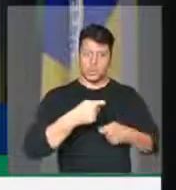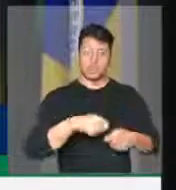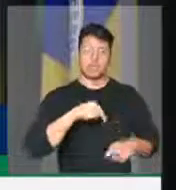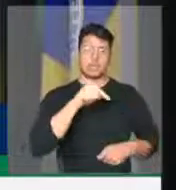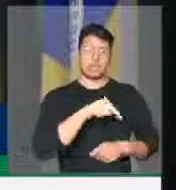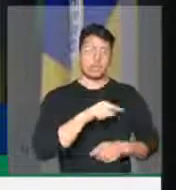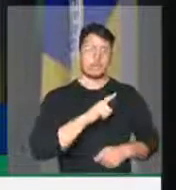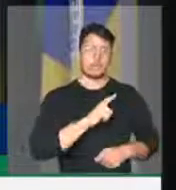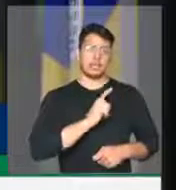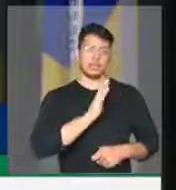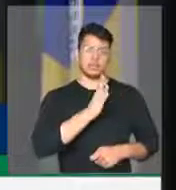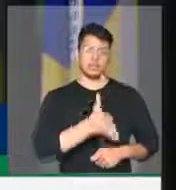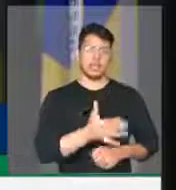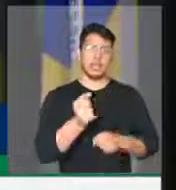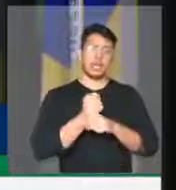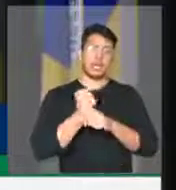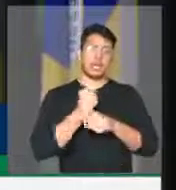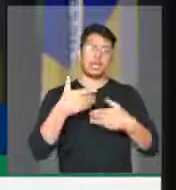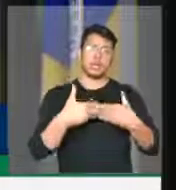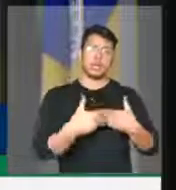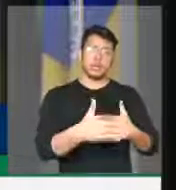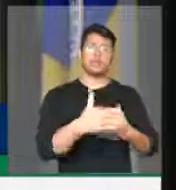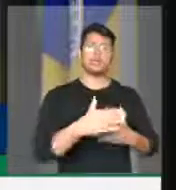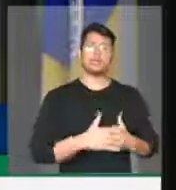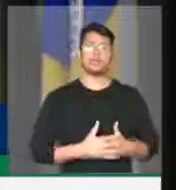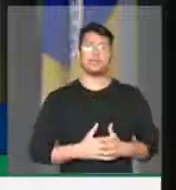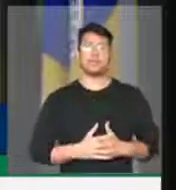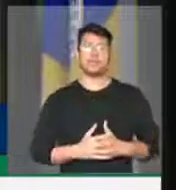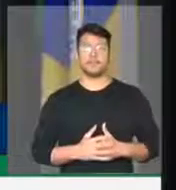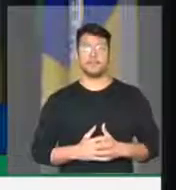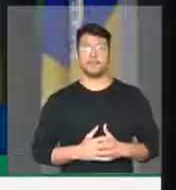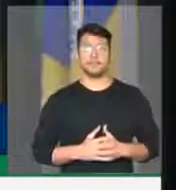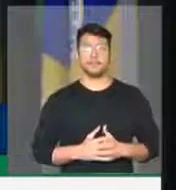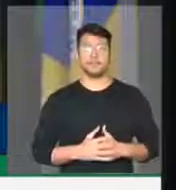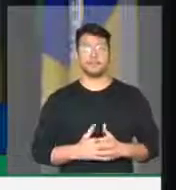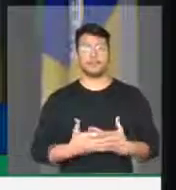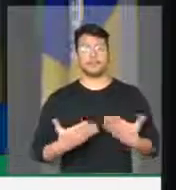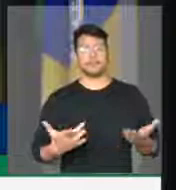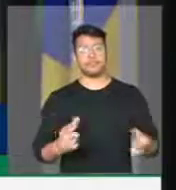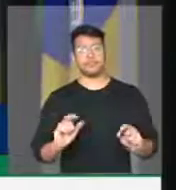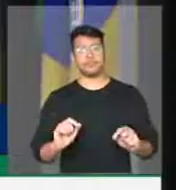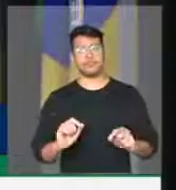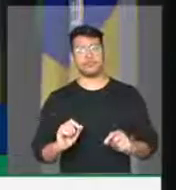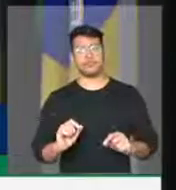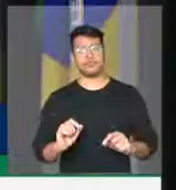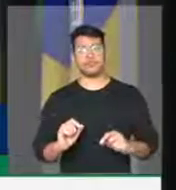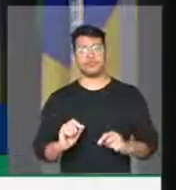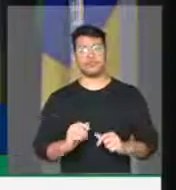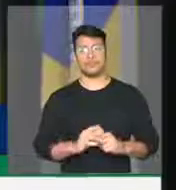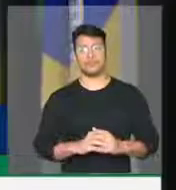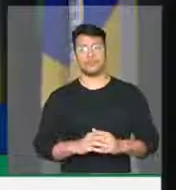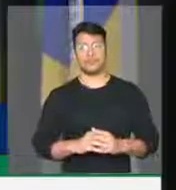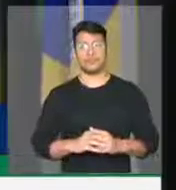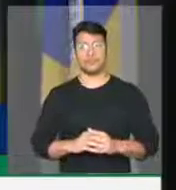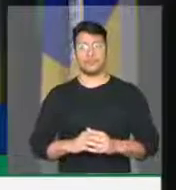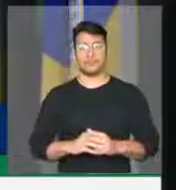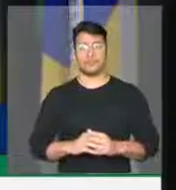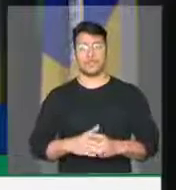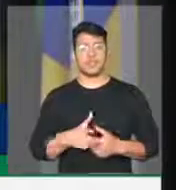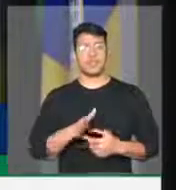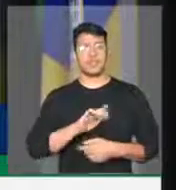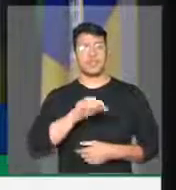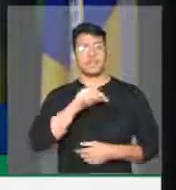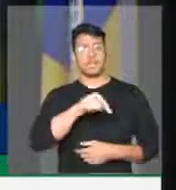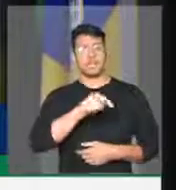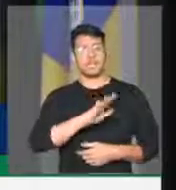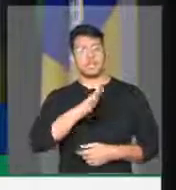como ele também, e é certo de que ele traz considerações de uma importância que mostra, de certa